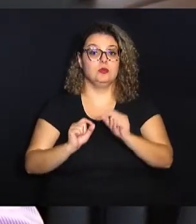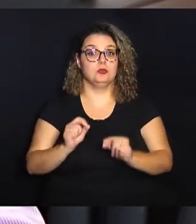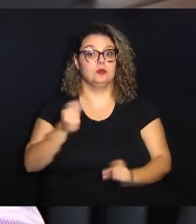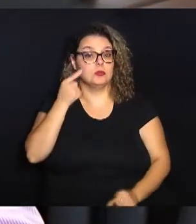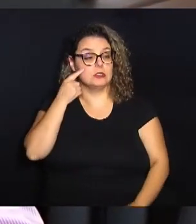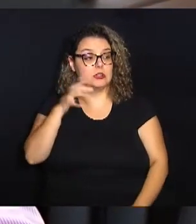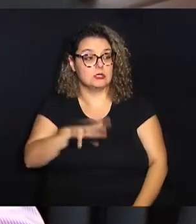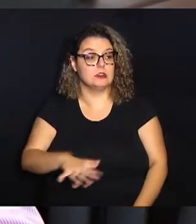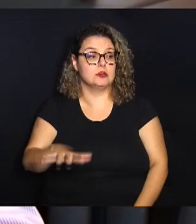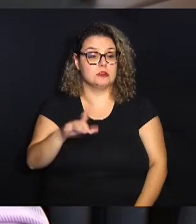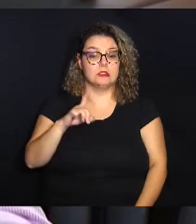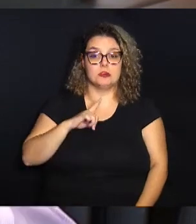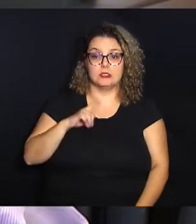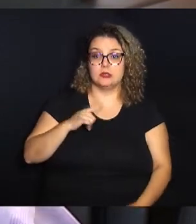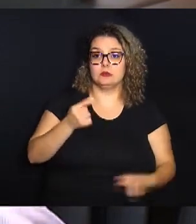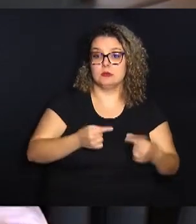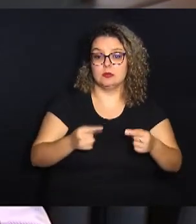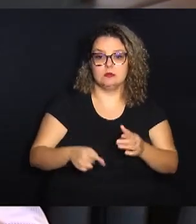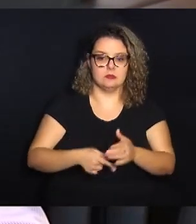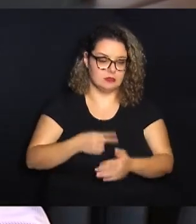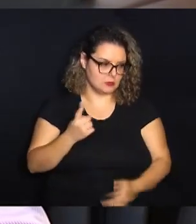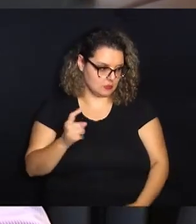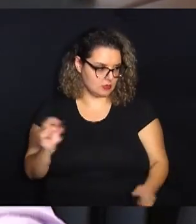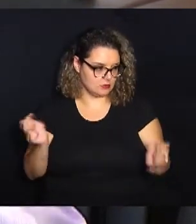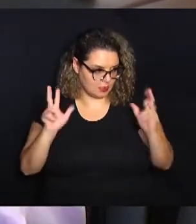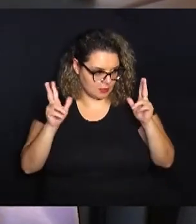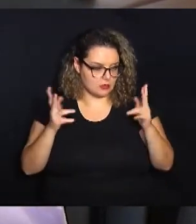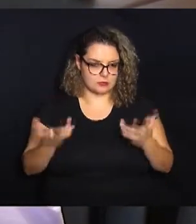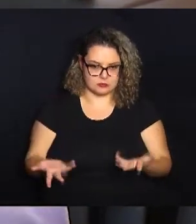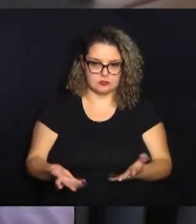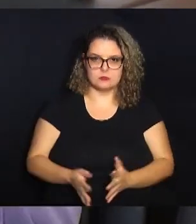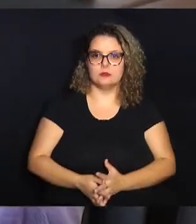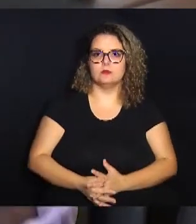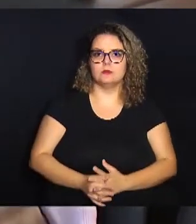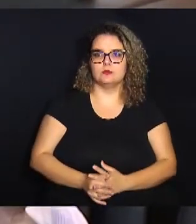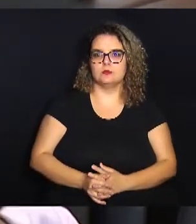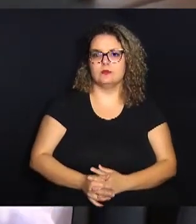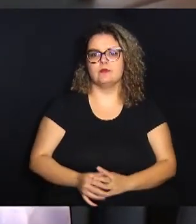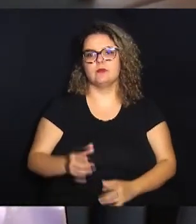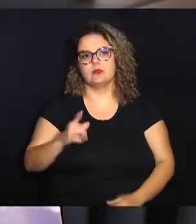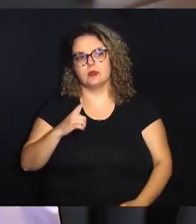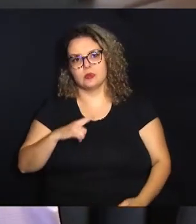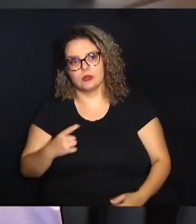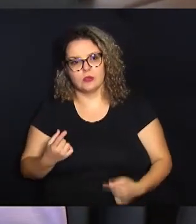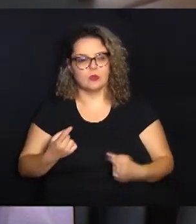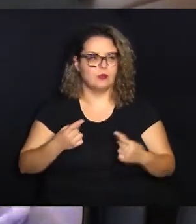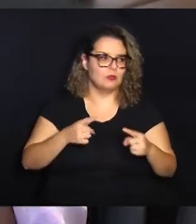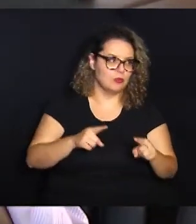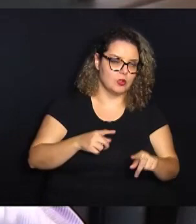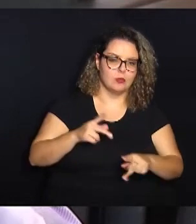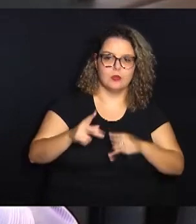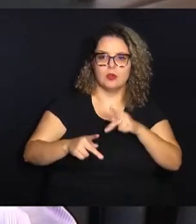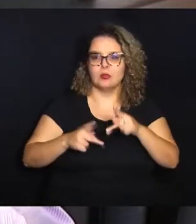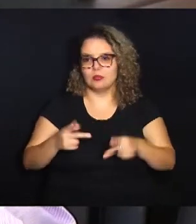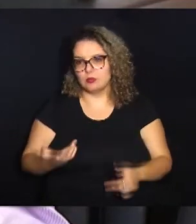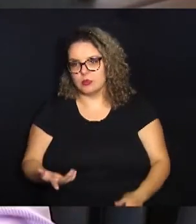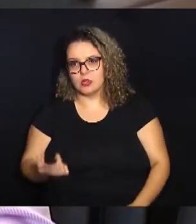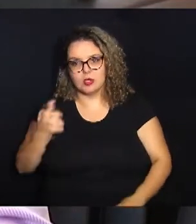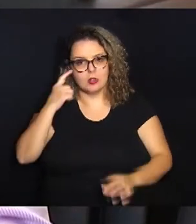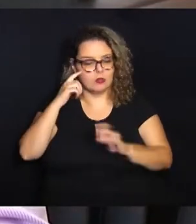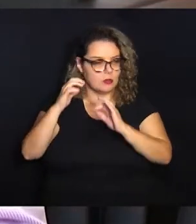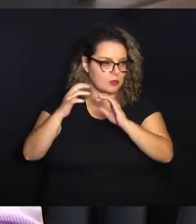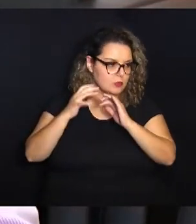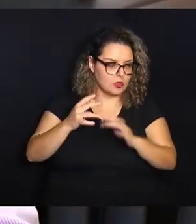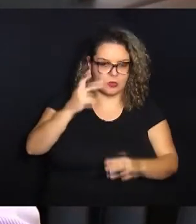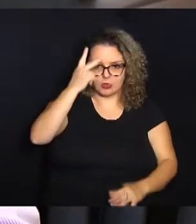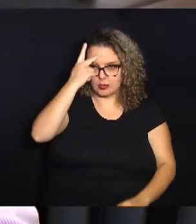tiramos desse debate? Primeiro, o alerta em si, né? Temos provocado a população a pensar, o